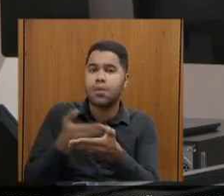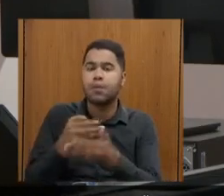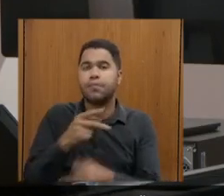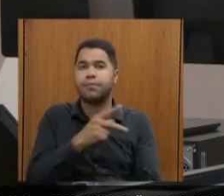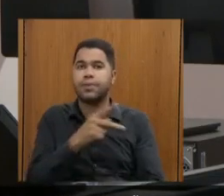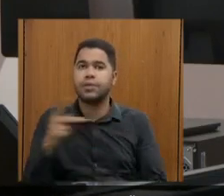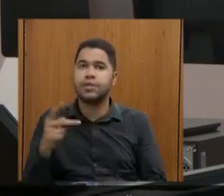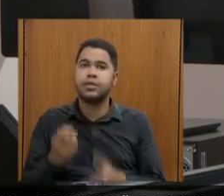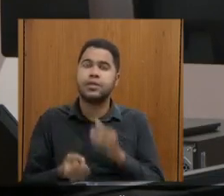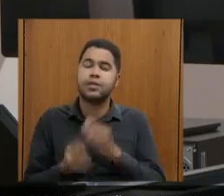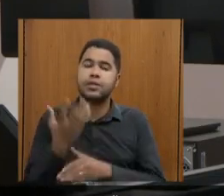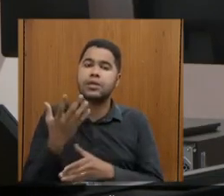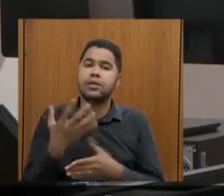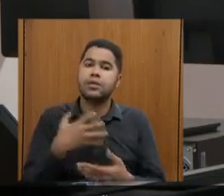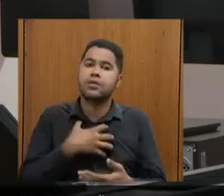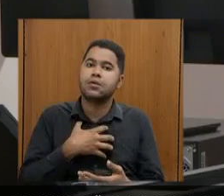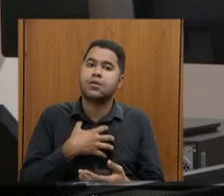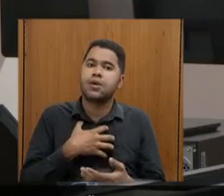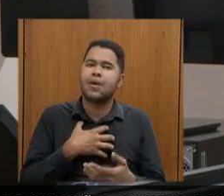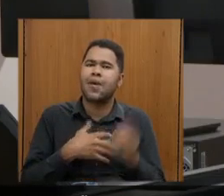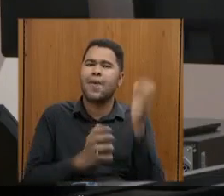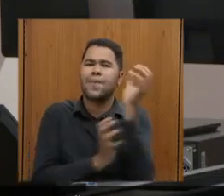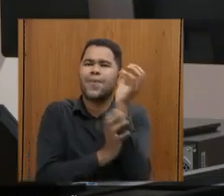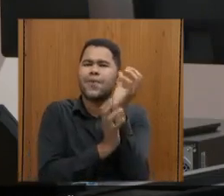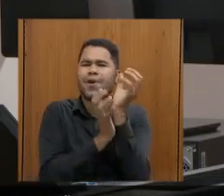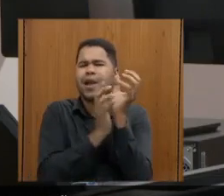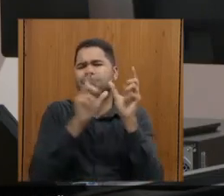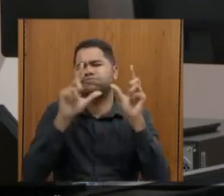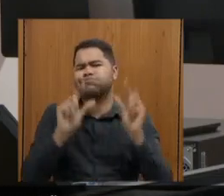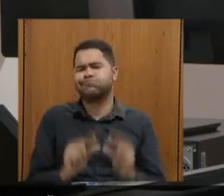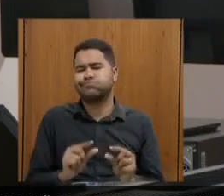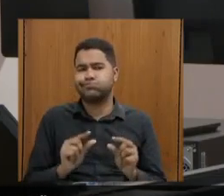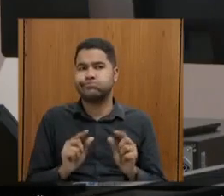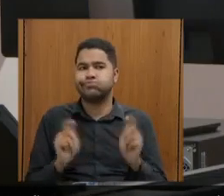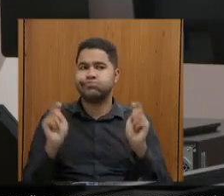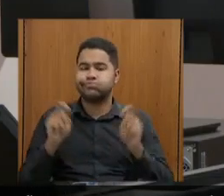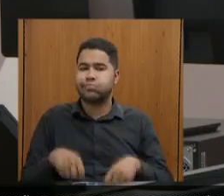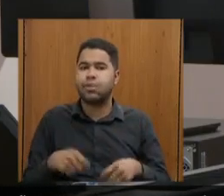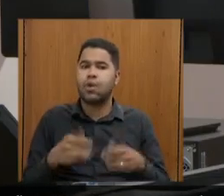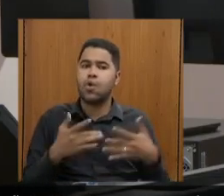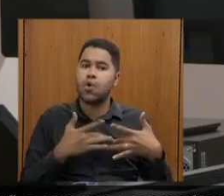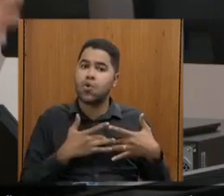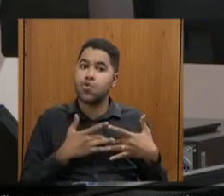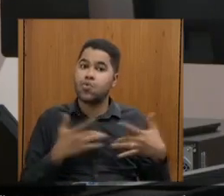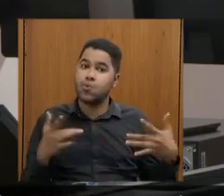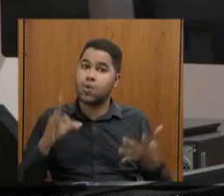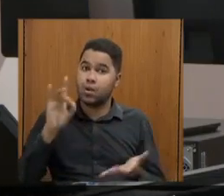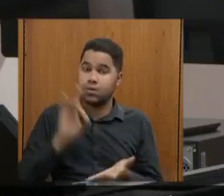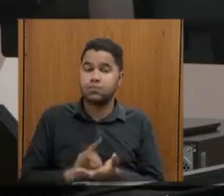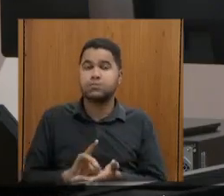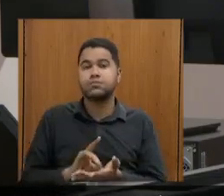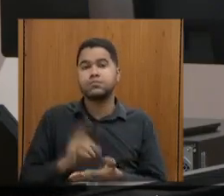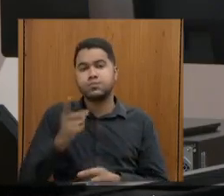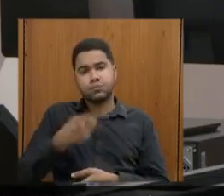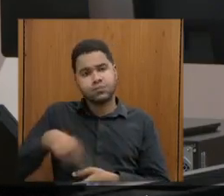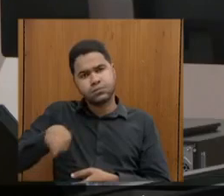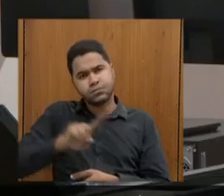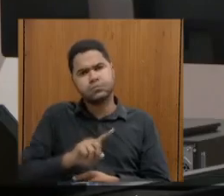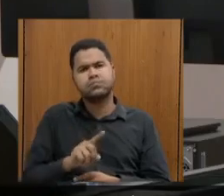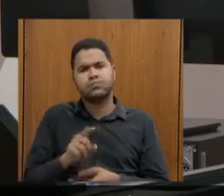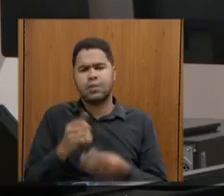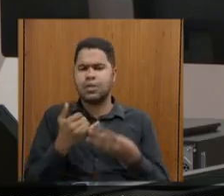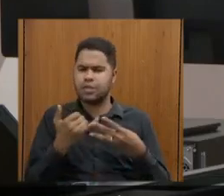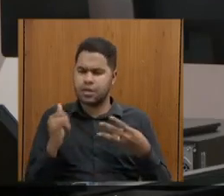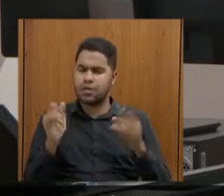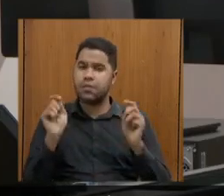e criar sua maneira menos burocrática para poder doar realmente que vocês podem a Cemig